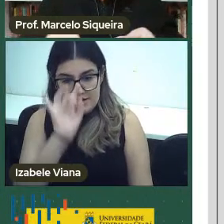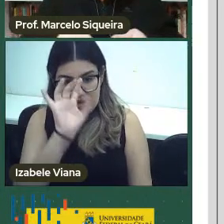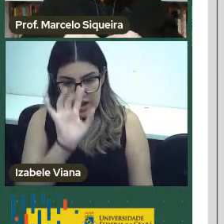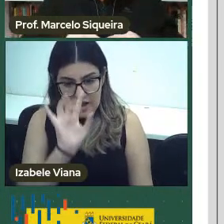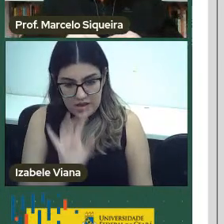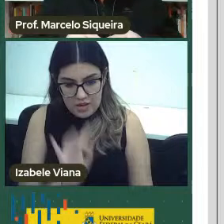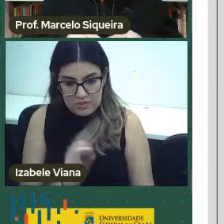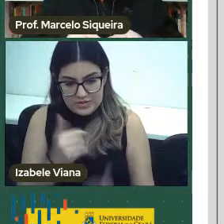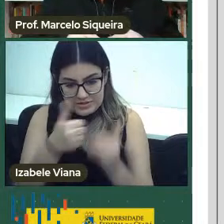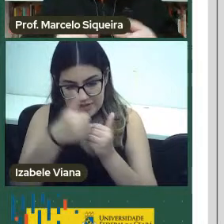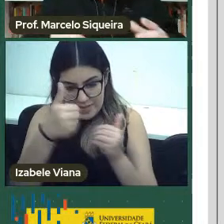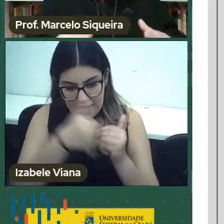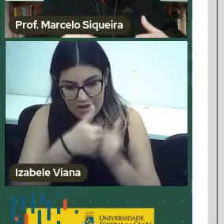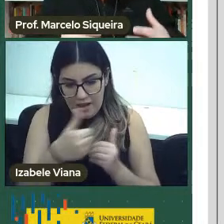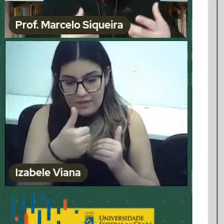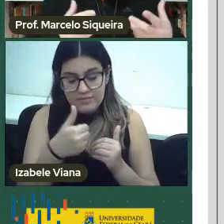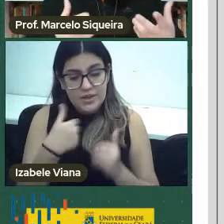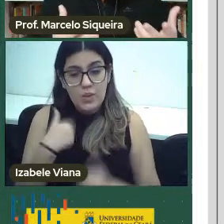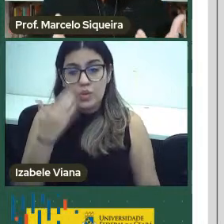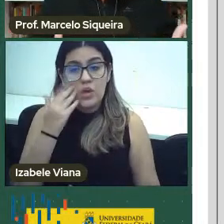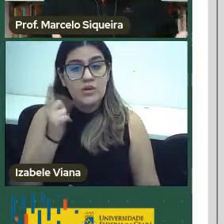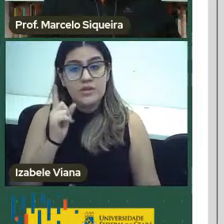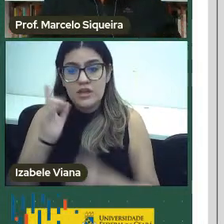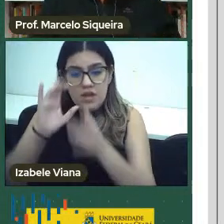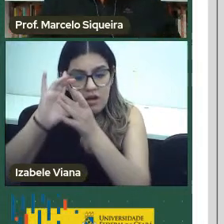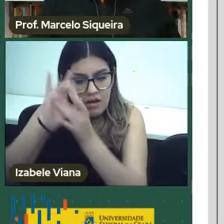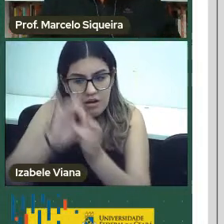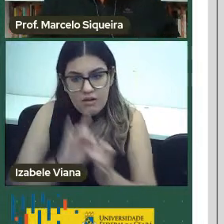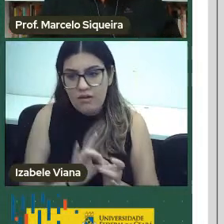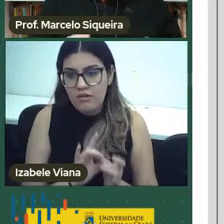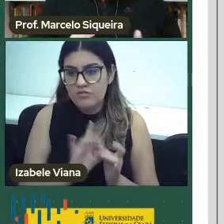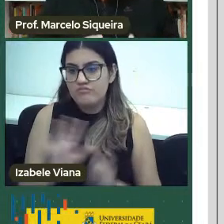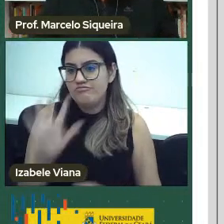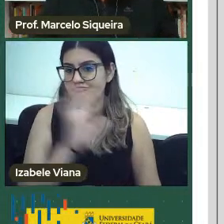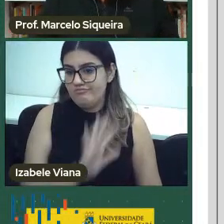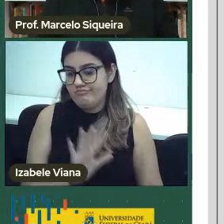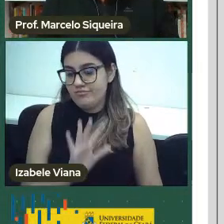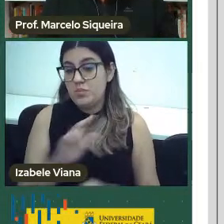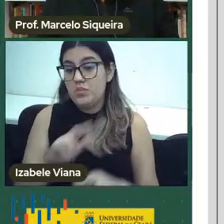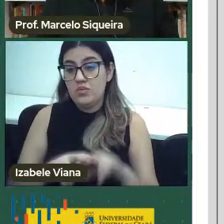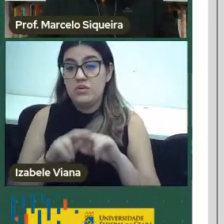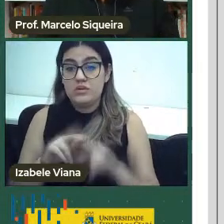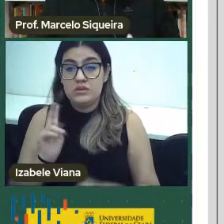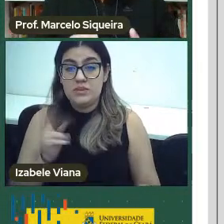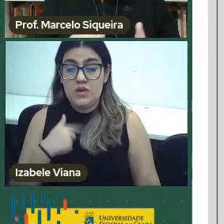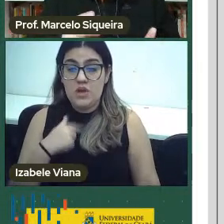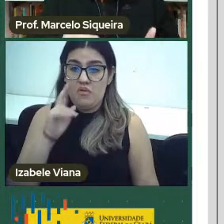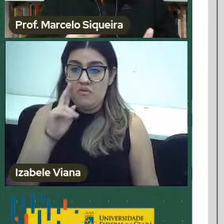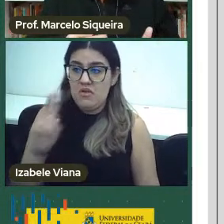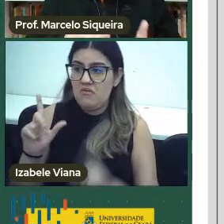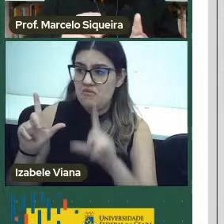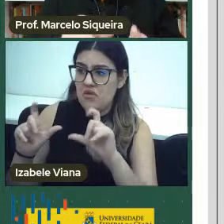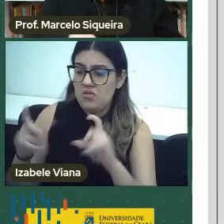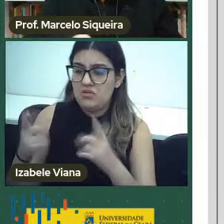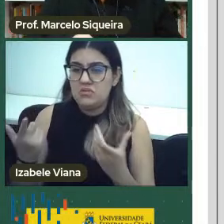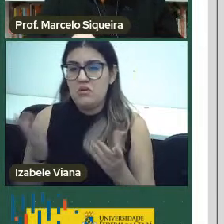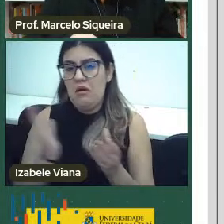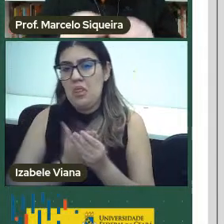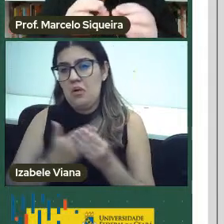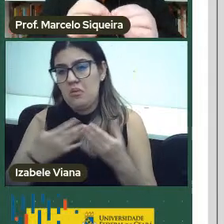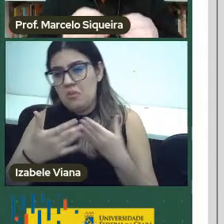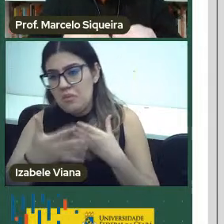compreender o seu conjunto. Então, sempre quando eu olho para um documento de arquivo, uma foto específica, eu tenho que, antes de olhar